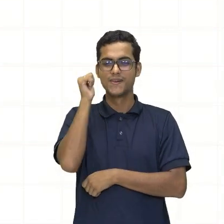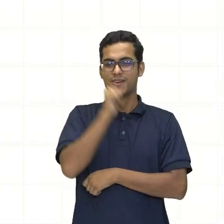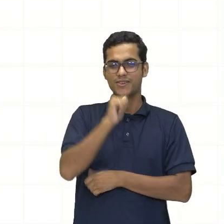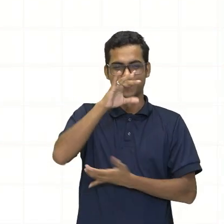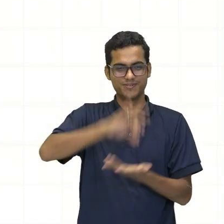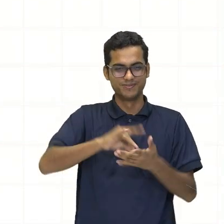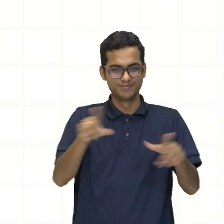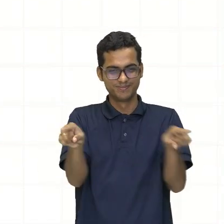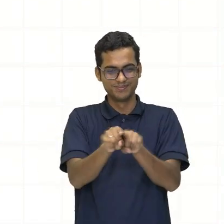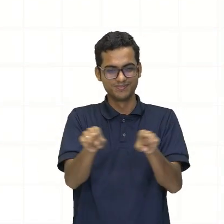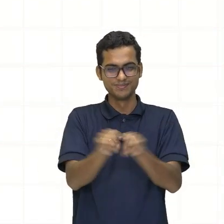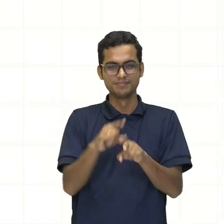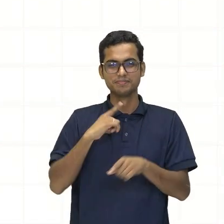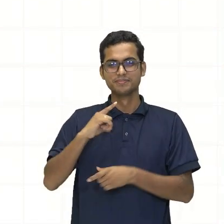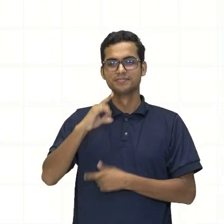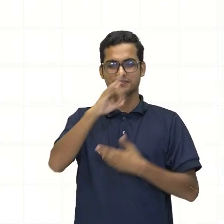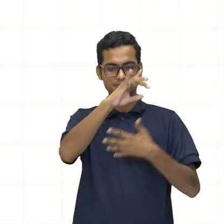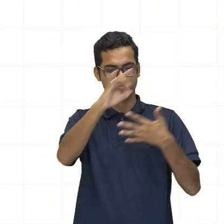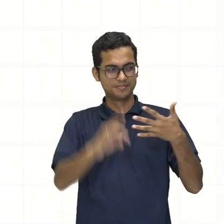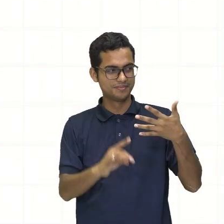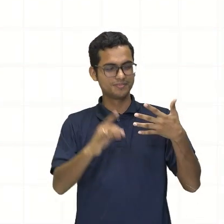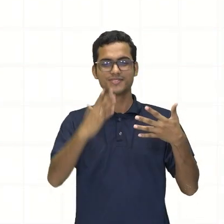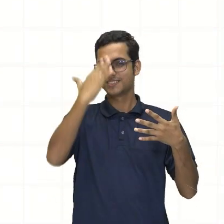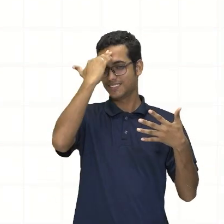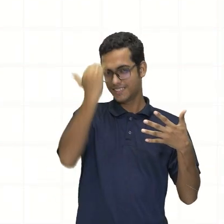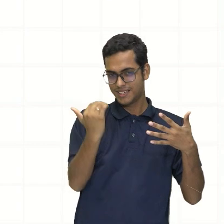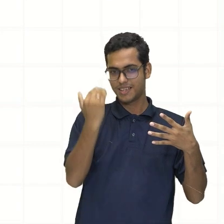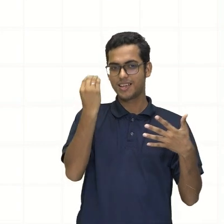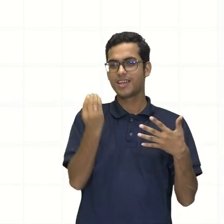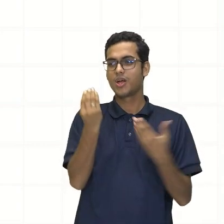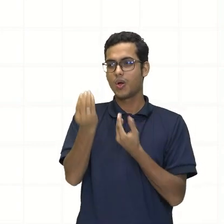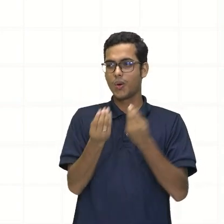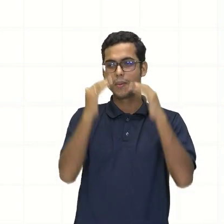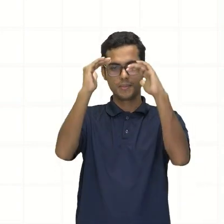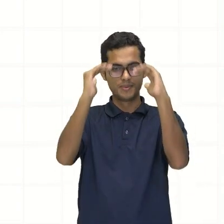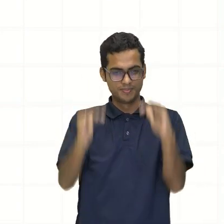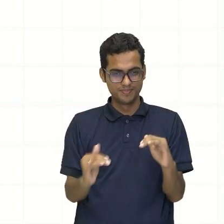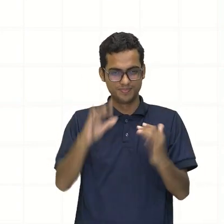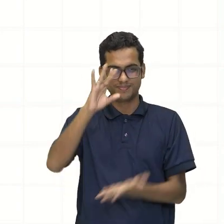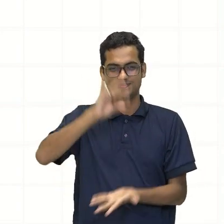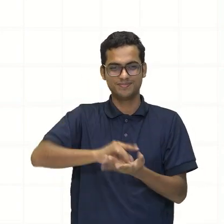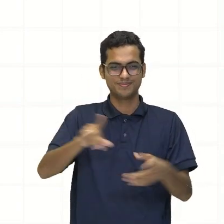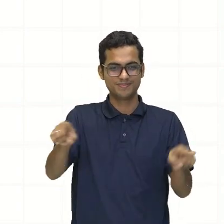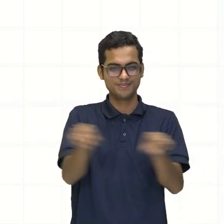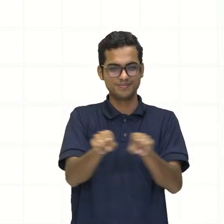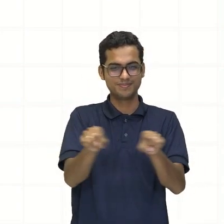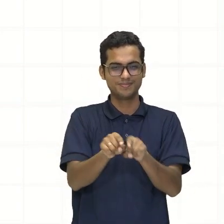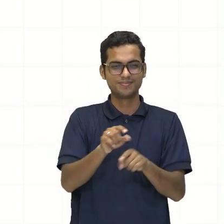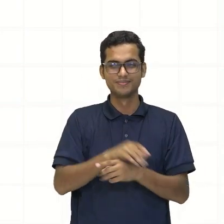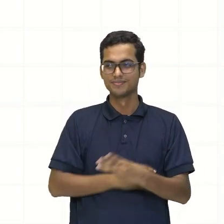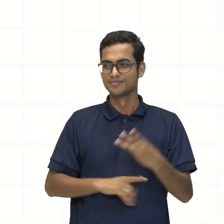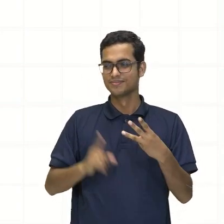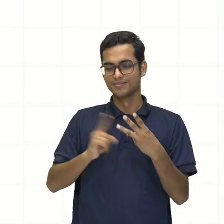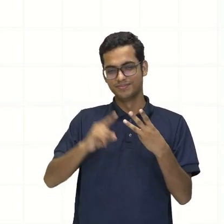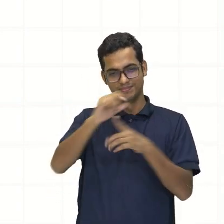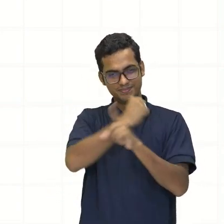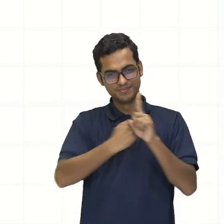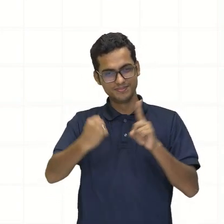cada qual conhecia o seu lugar. Quando se fala de sociedade